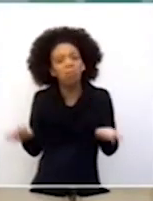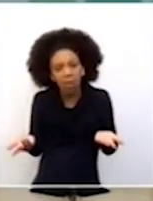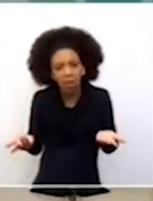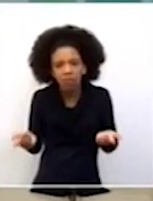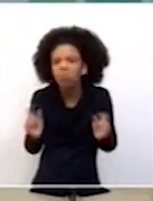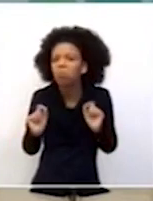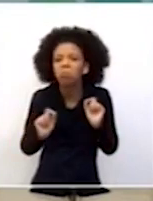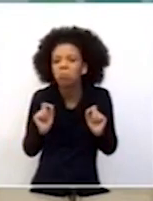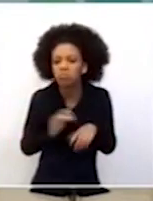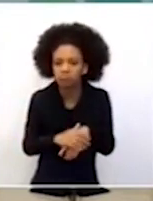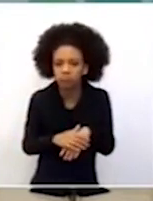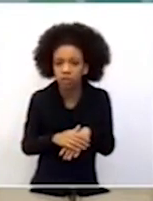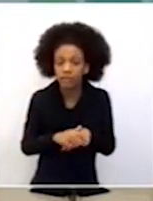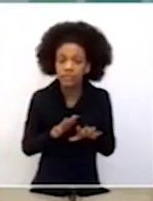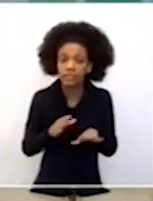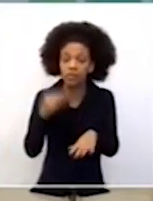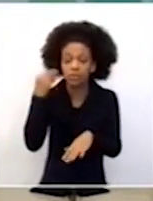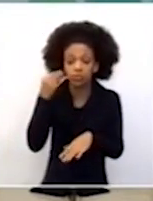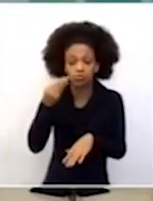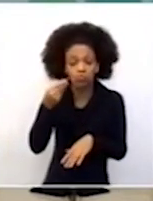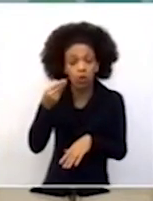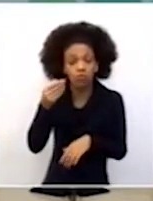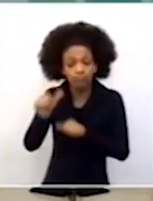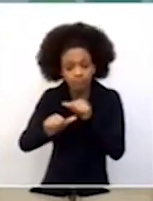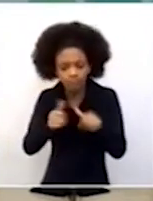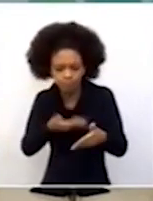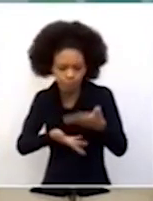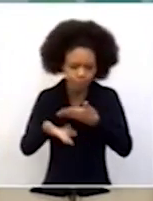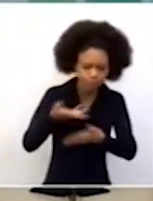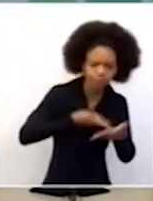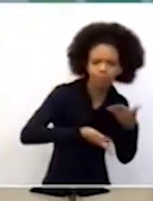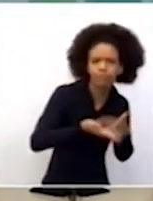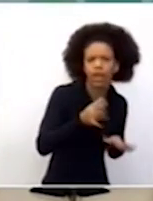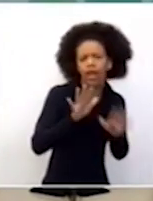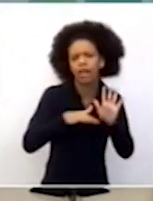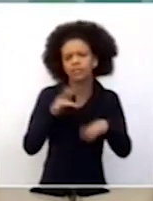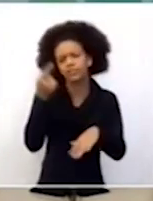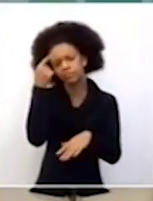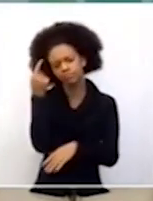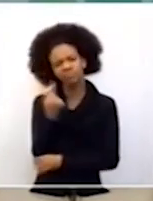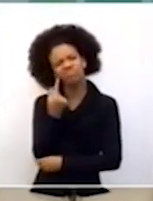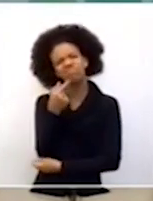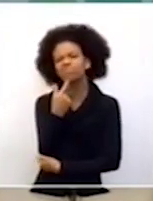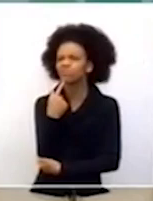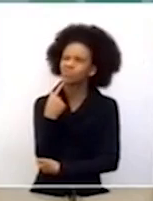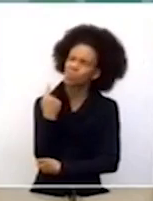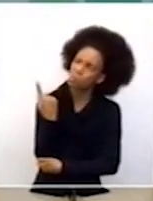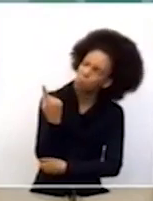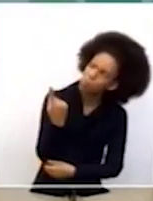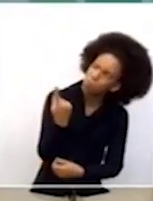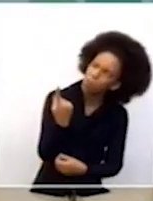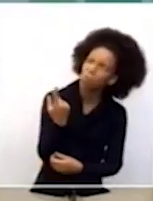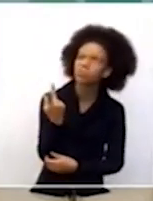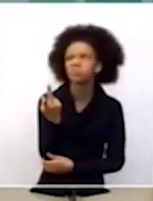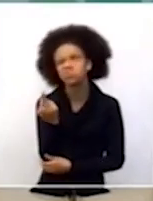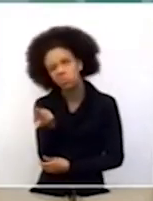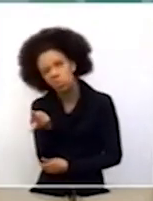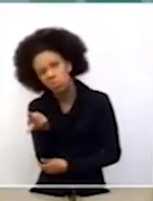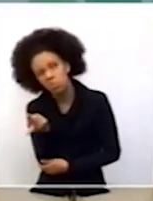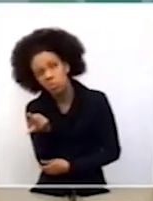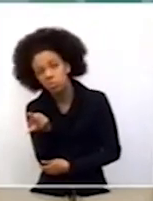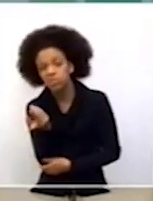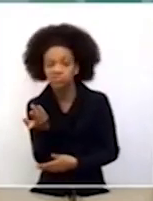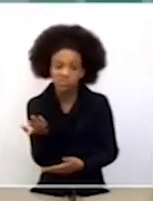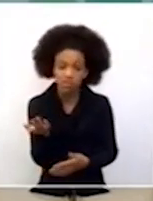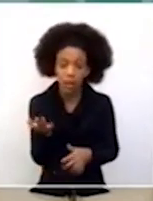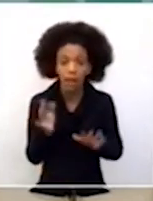essa troca de experiências, ela é muito importante, que às vezes a gente sozinho pensa em ou duas intencionalidades